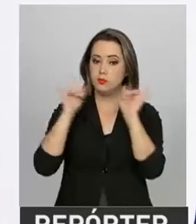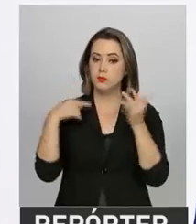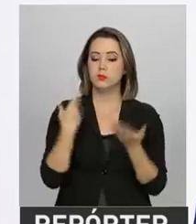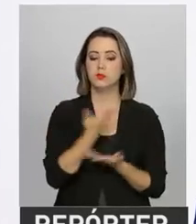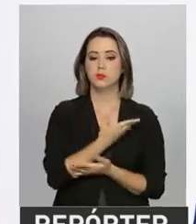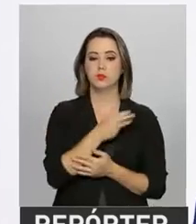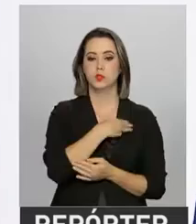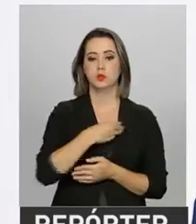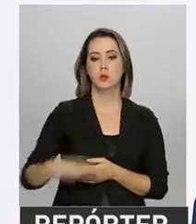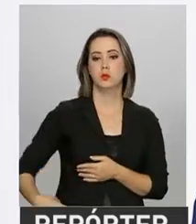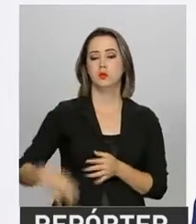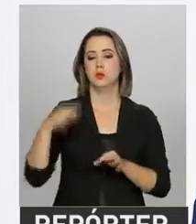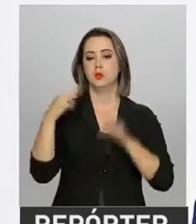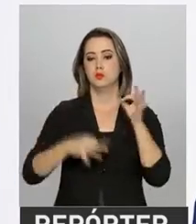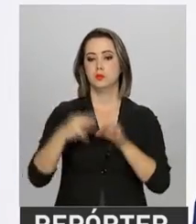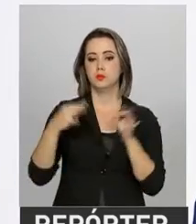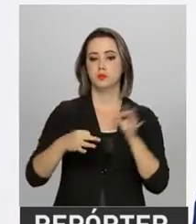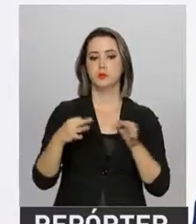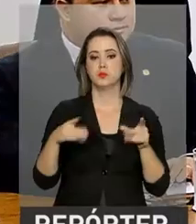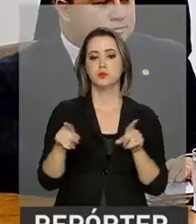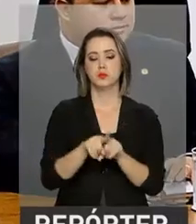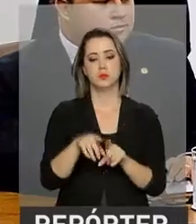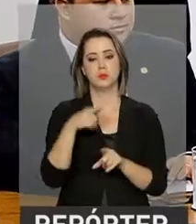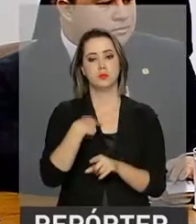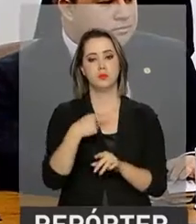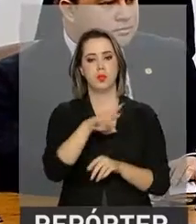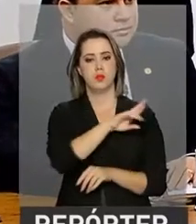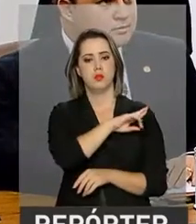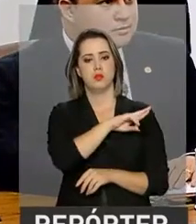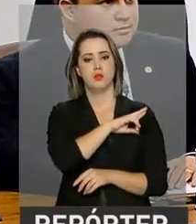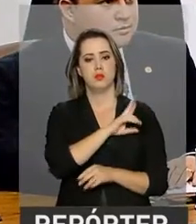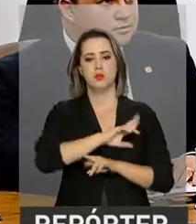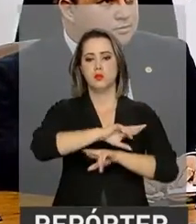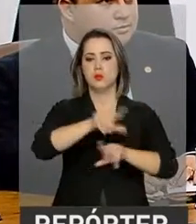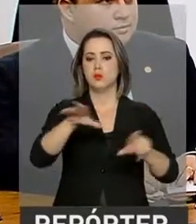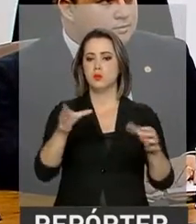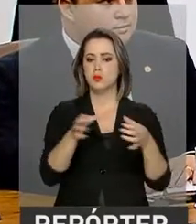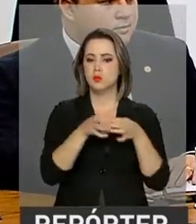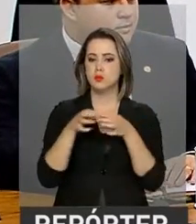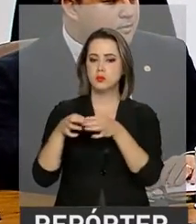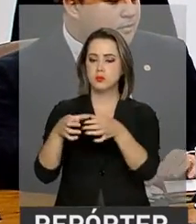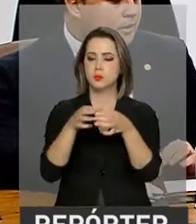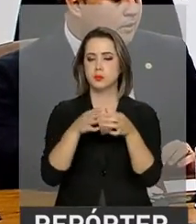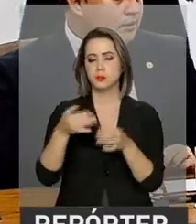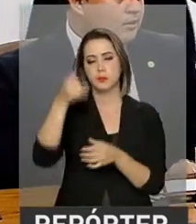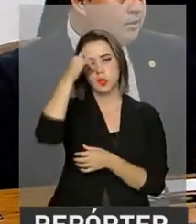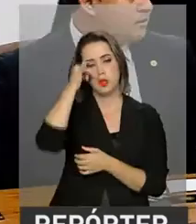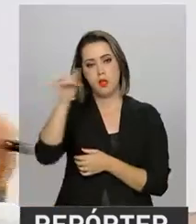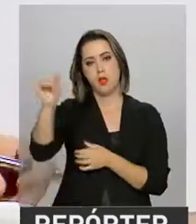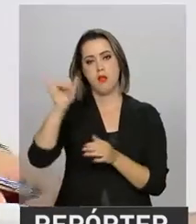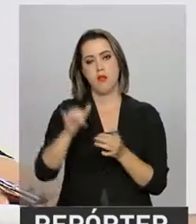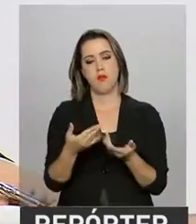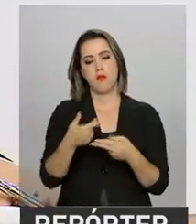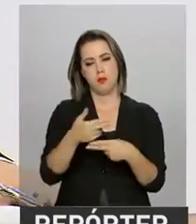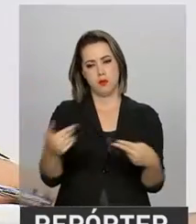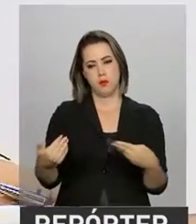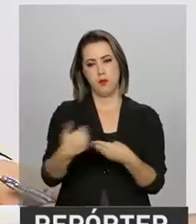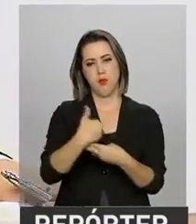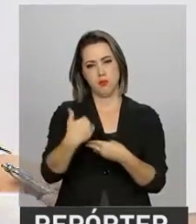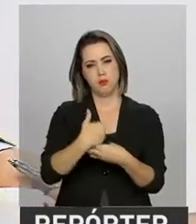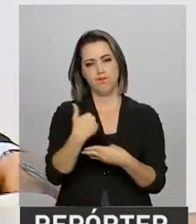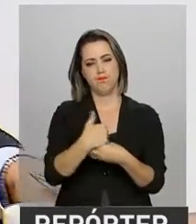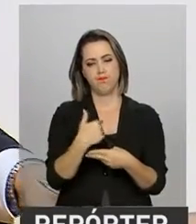o ministro da Justiça, Osmar Serralho, e representantes de instituições que combatem o contrabando, assinaram